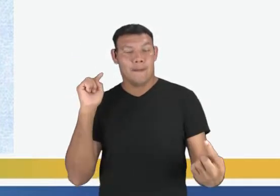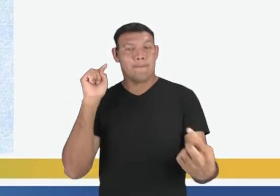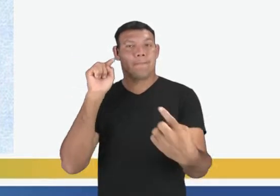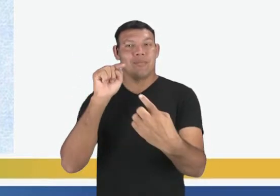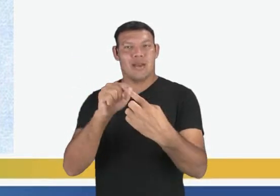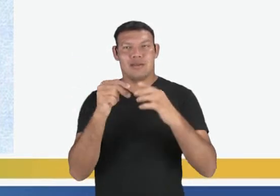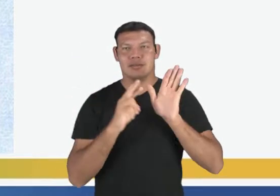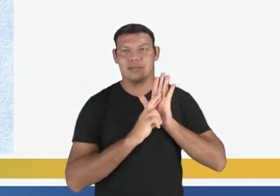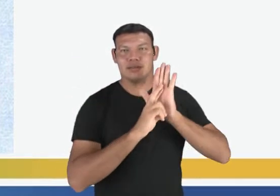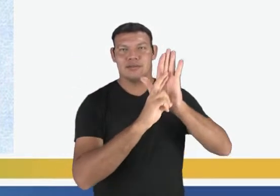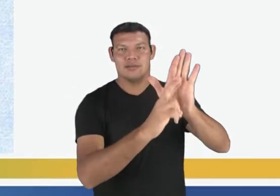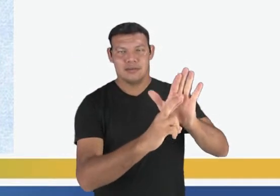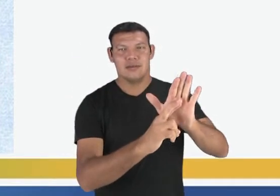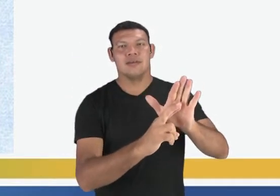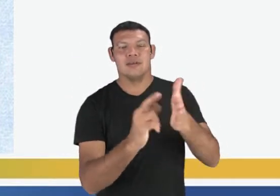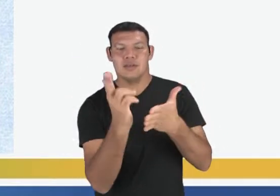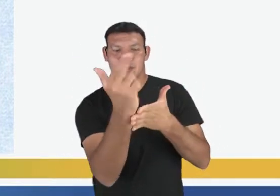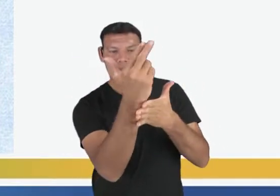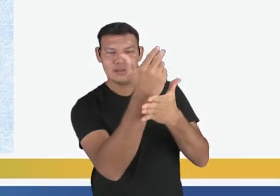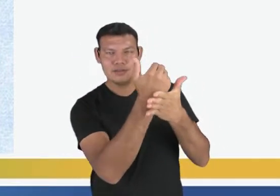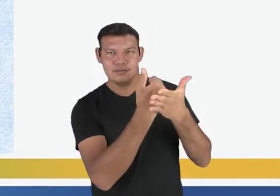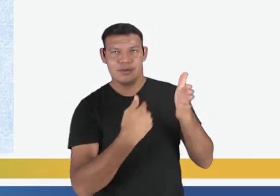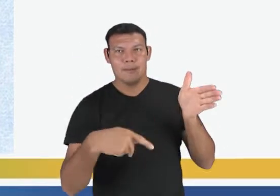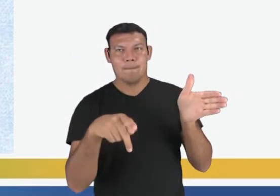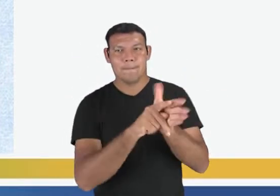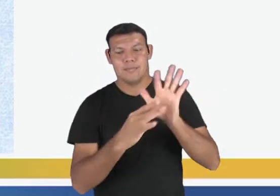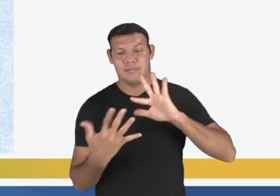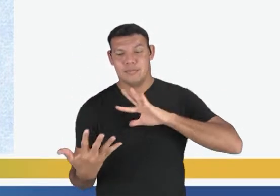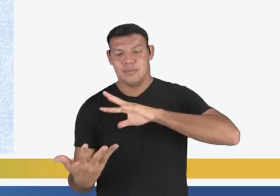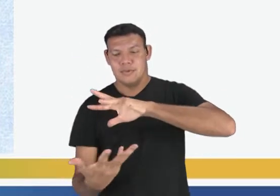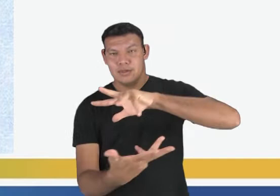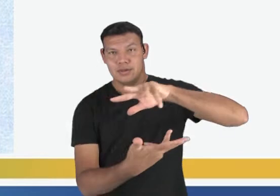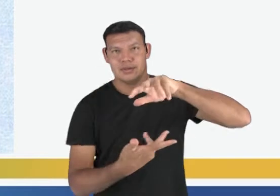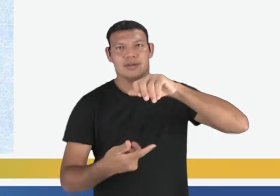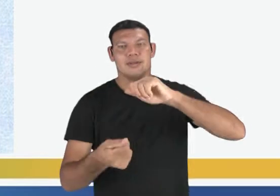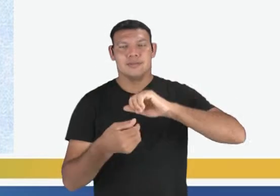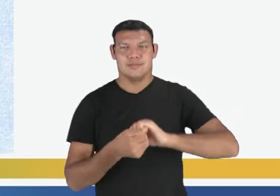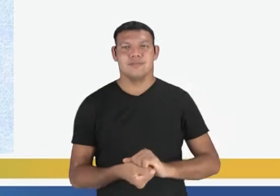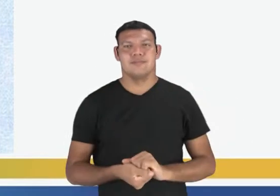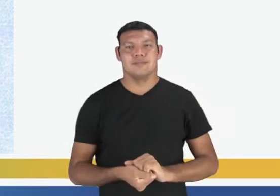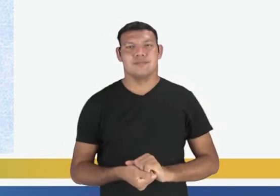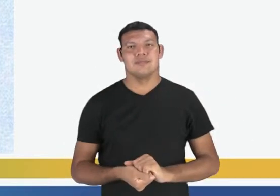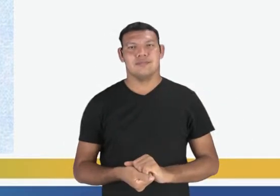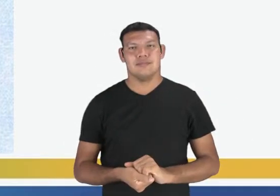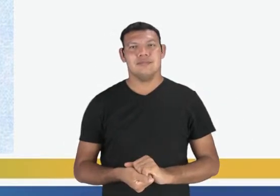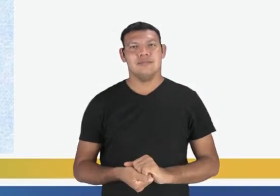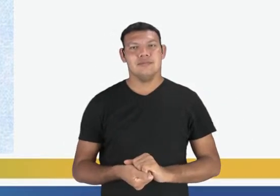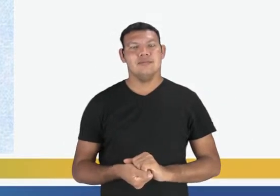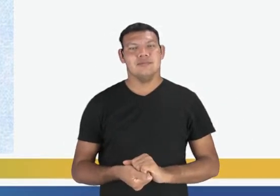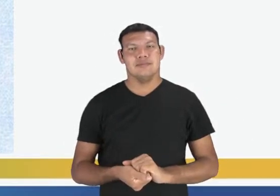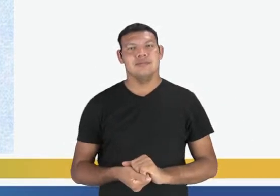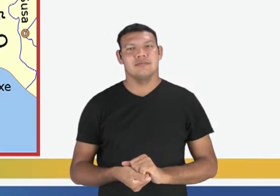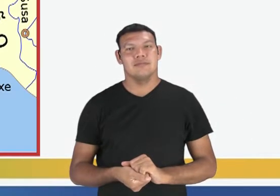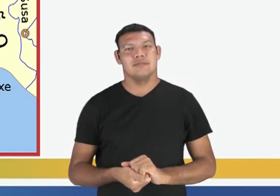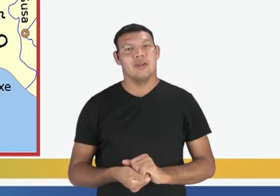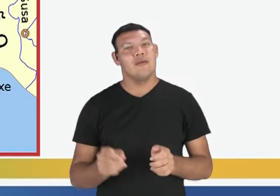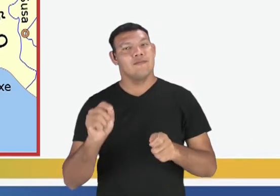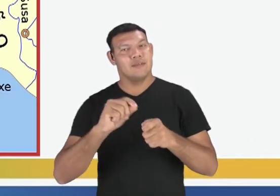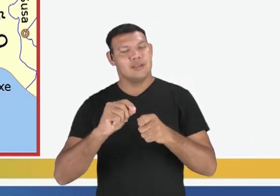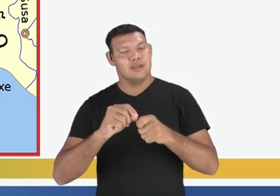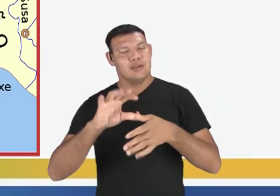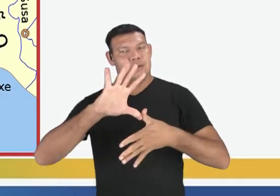da representação gráfica da superfície da Terra, através da construção de